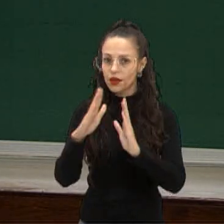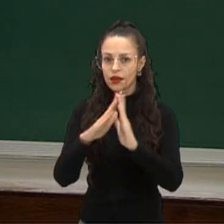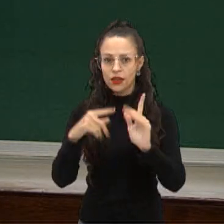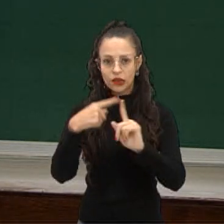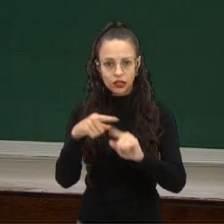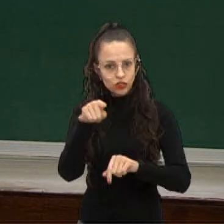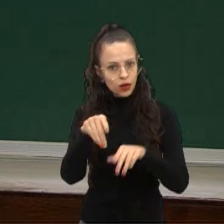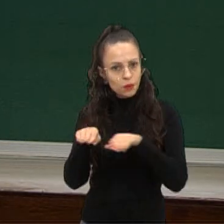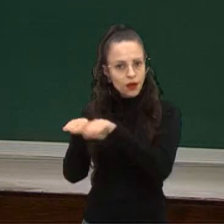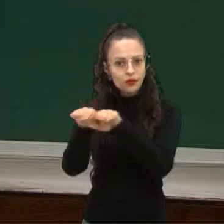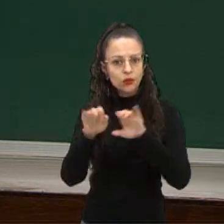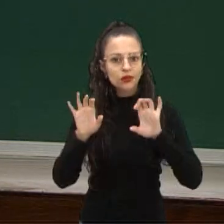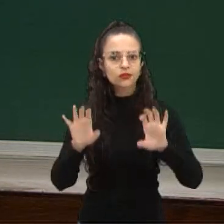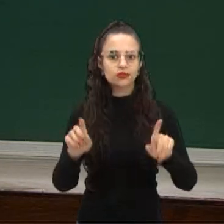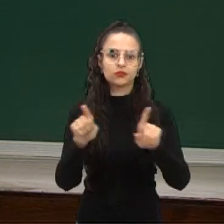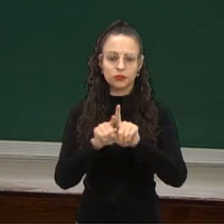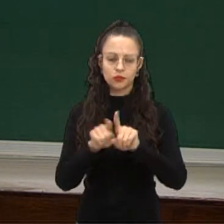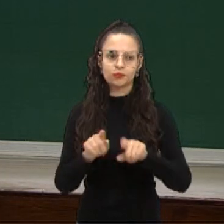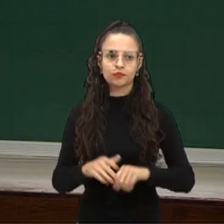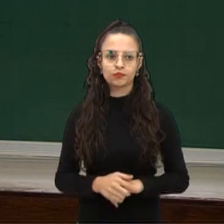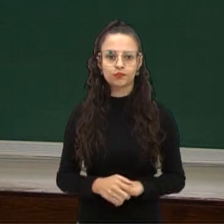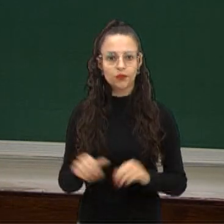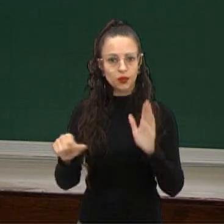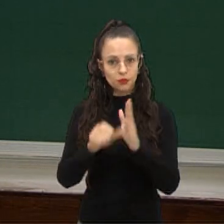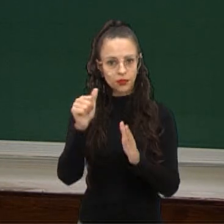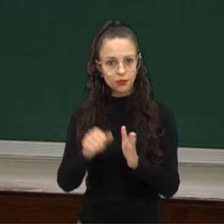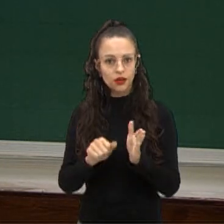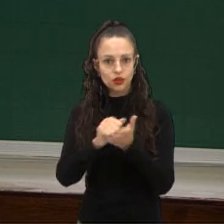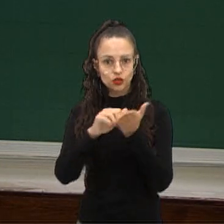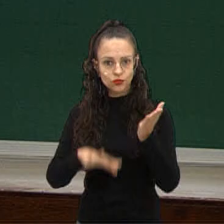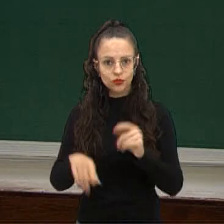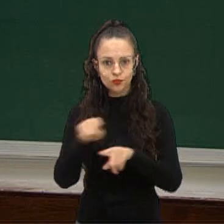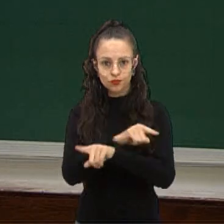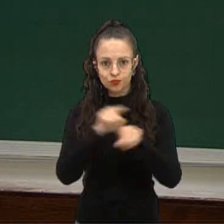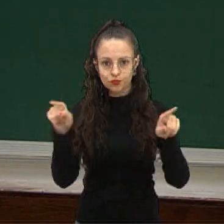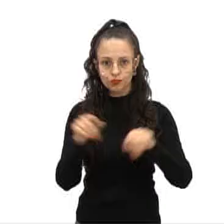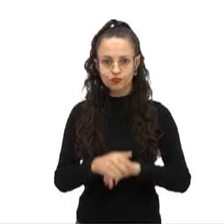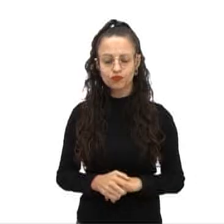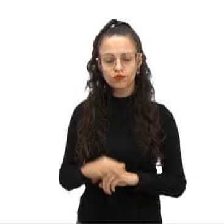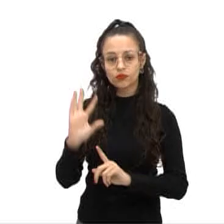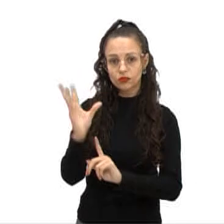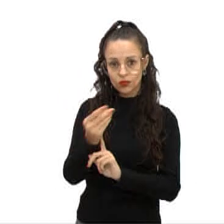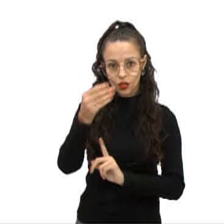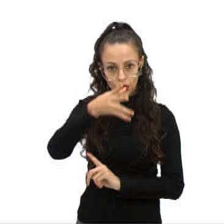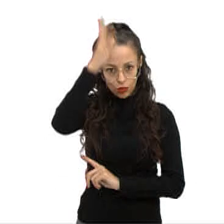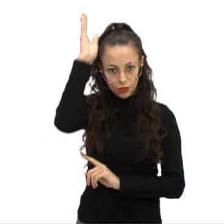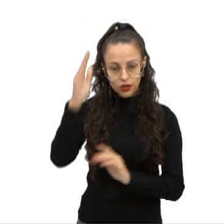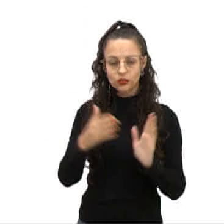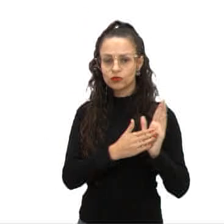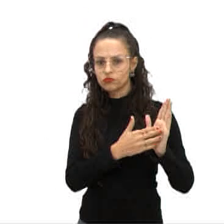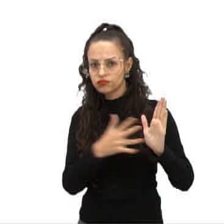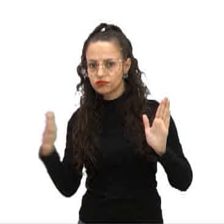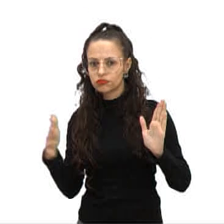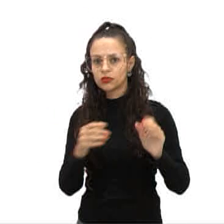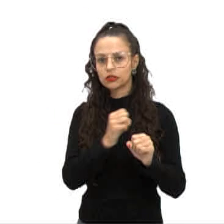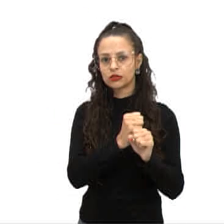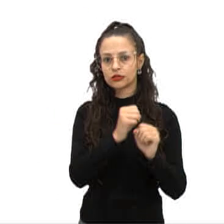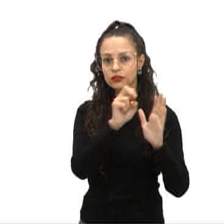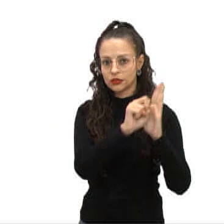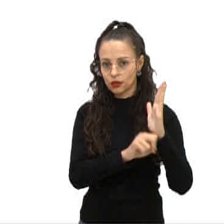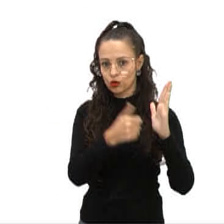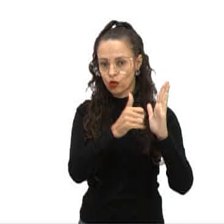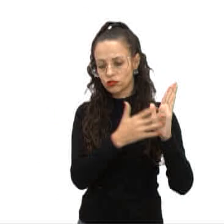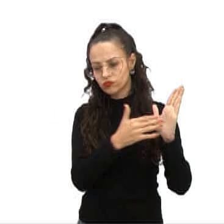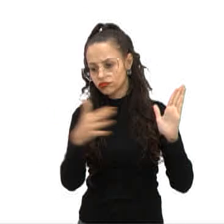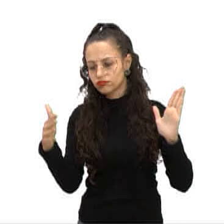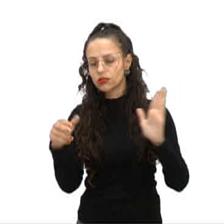padrão também, tá? Primeiro testezinho para vocês. A arte românica desenvolveu-se desde o século XI